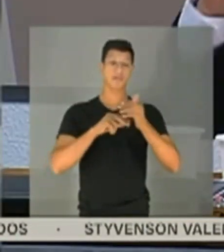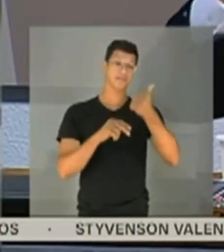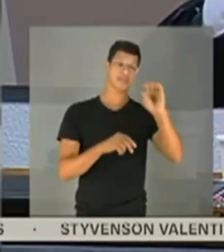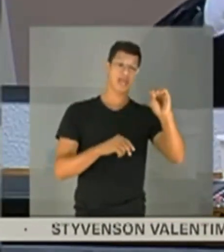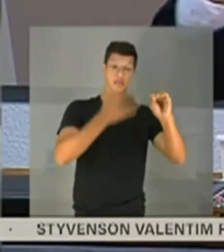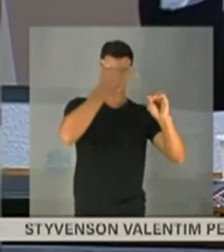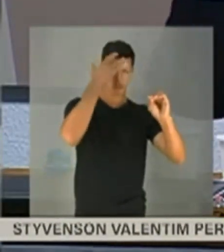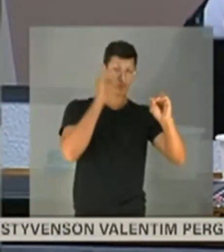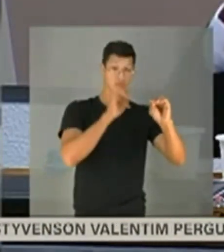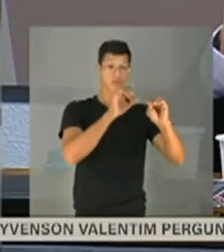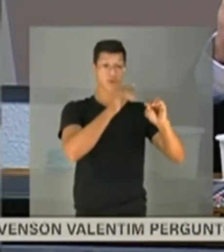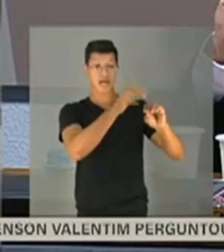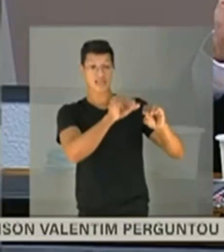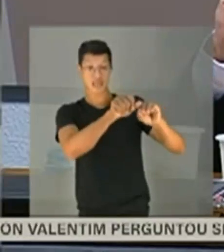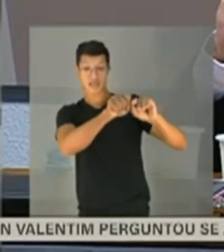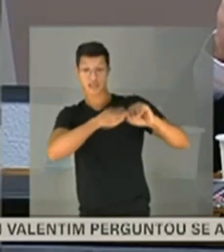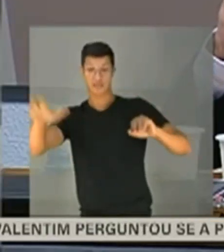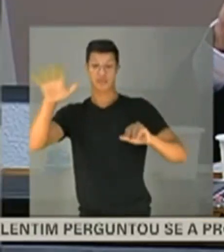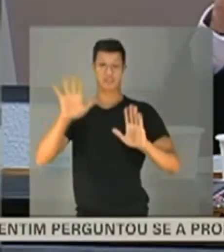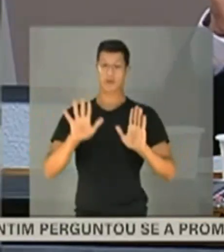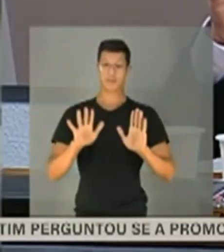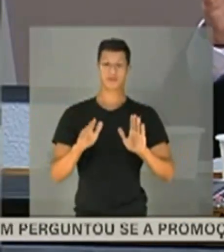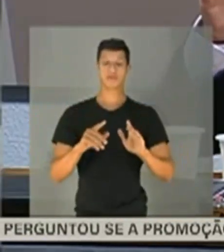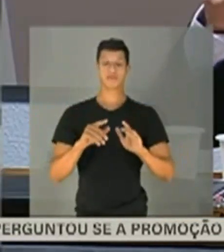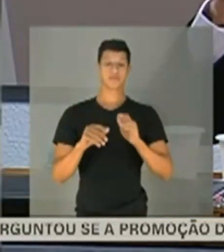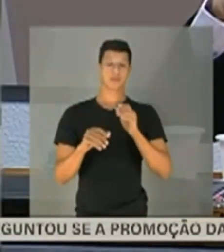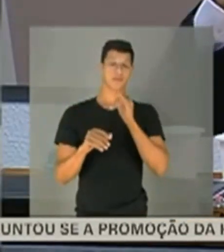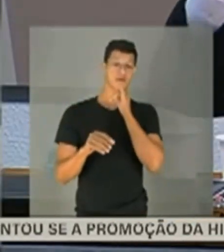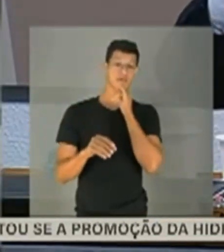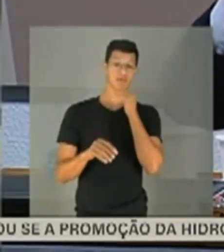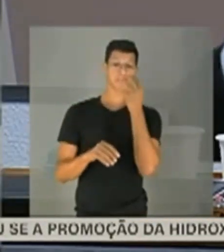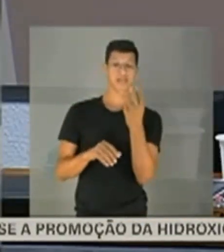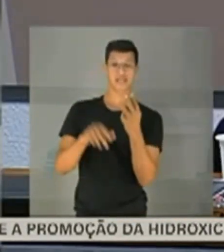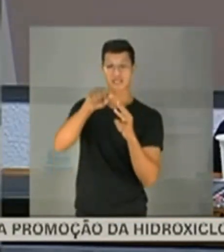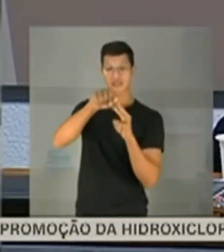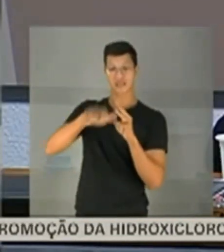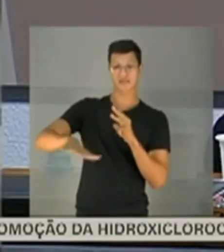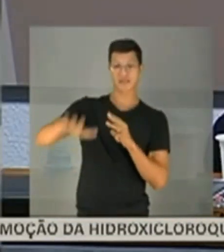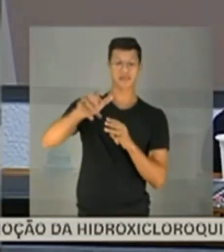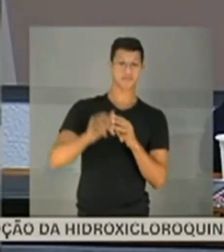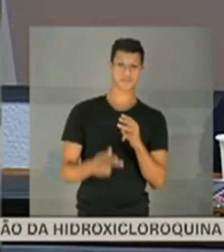infectadas, não são as 10 que transmitem. Digamos